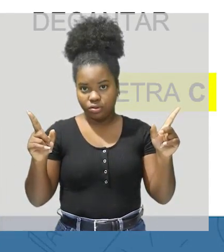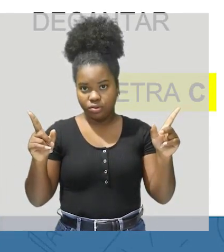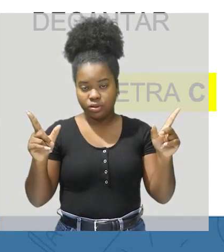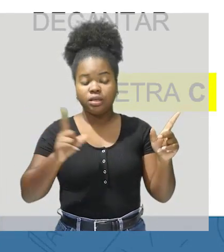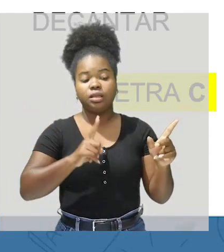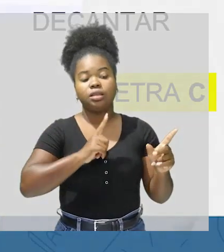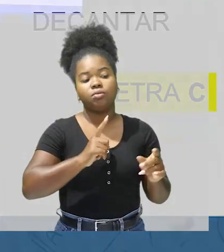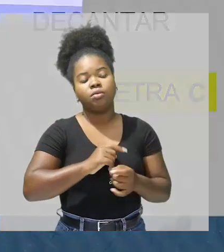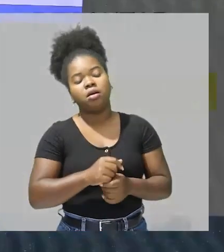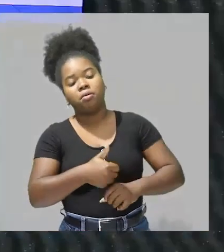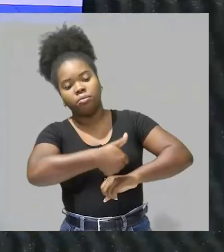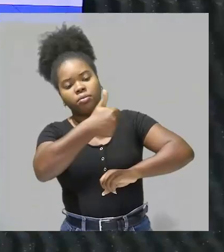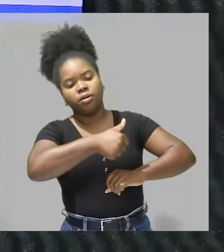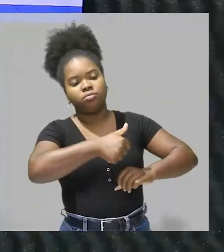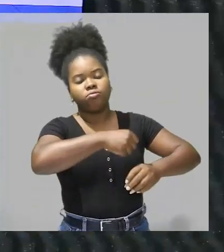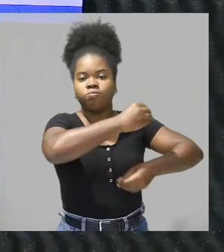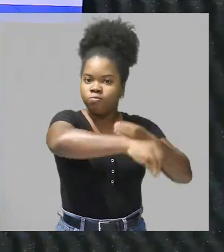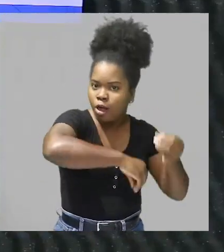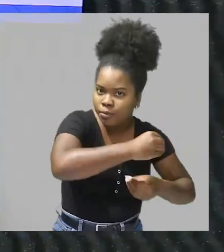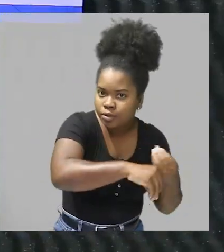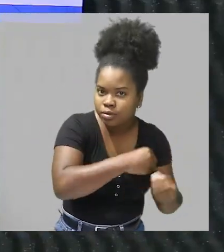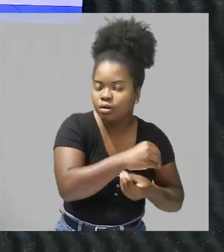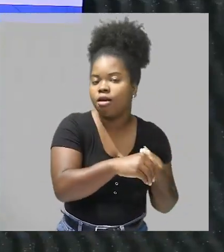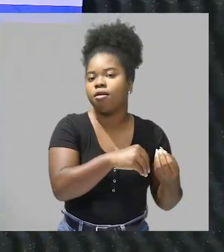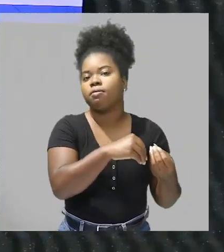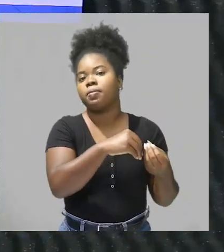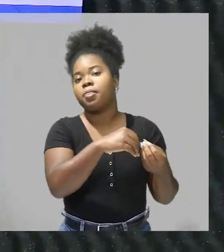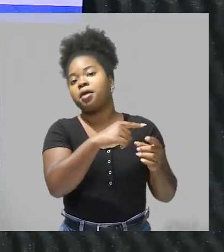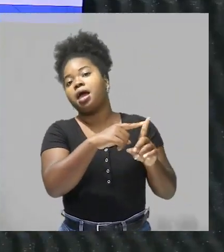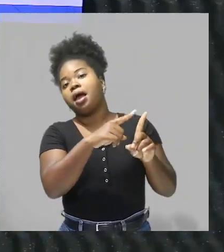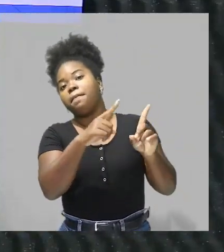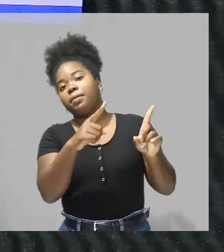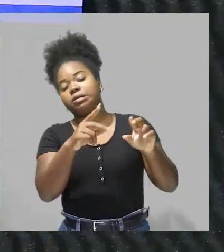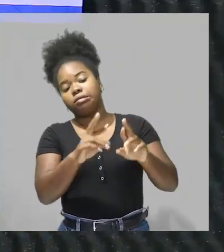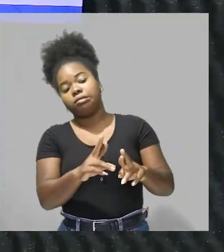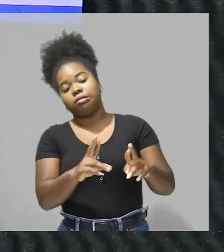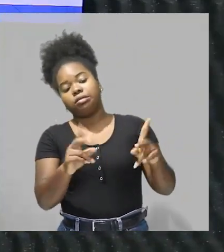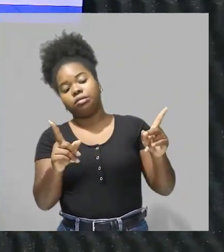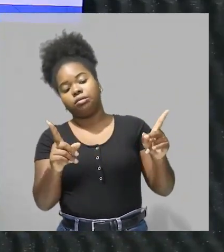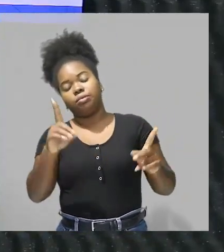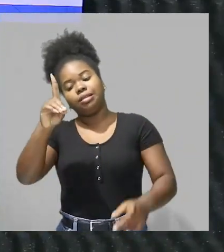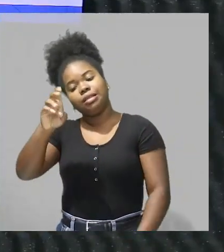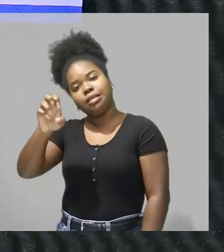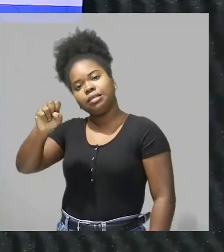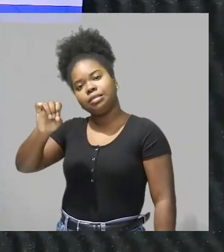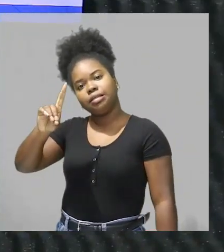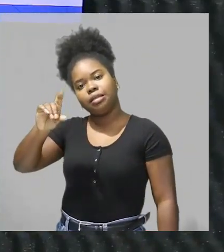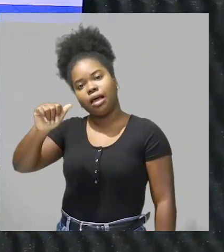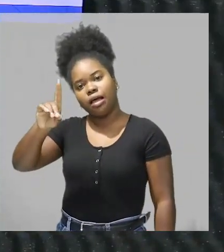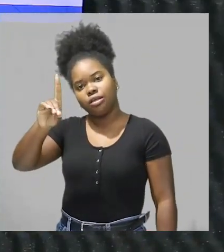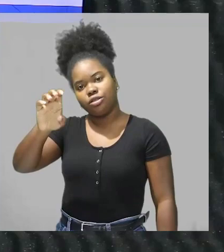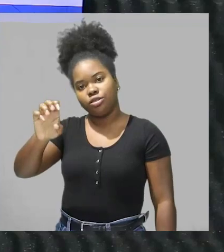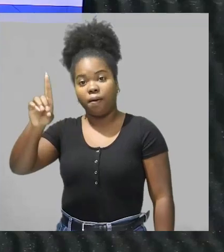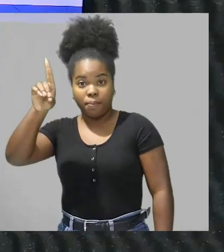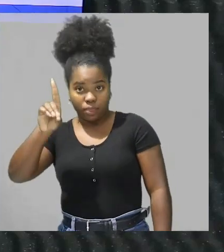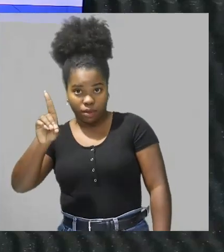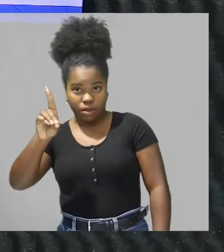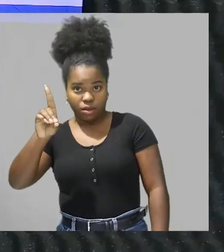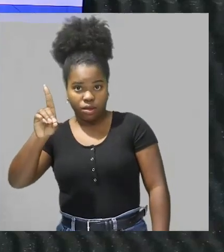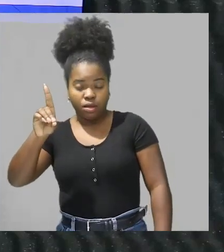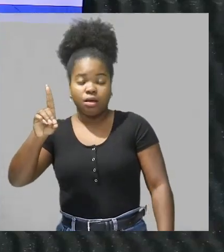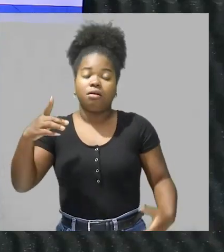aspas misturados mas é havendo a diferença de densidade e também né